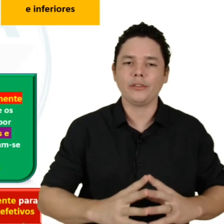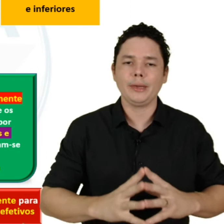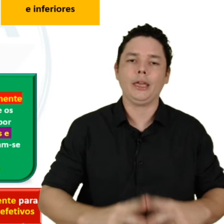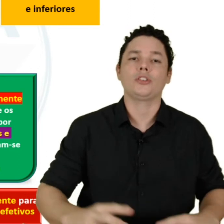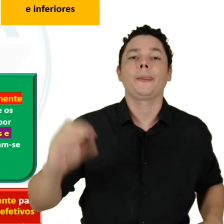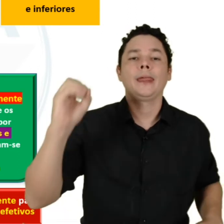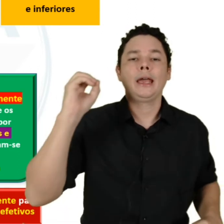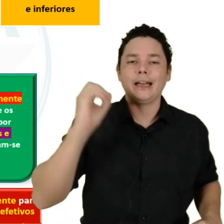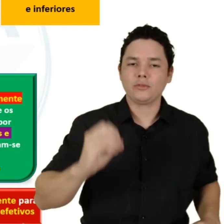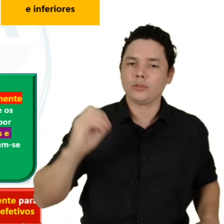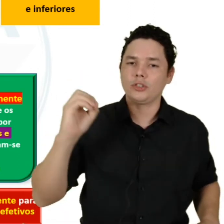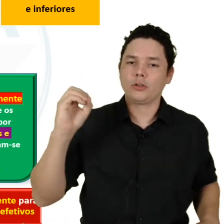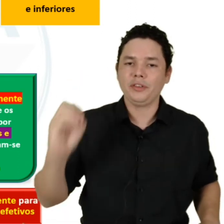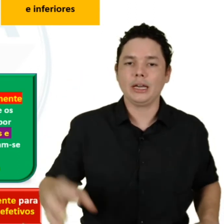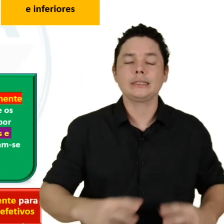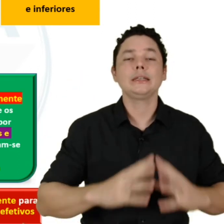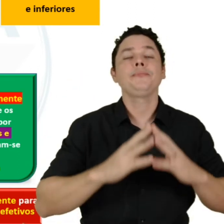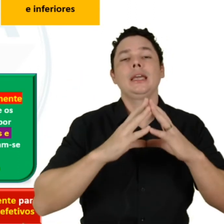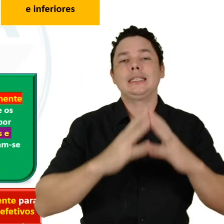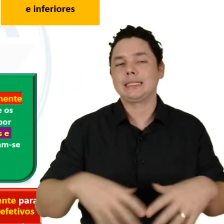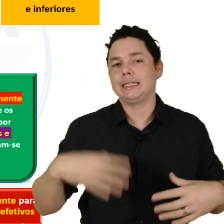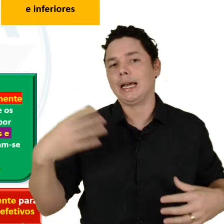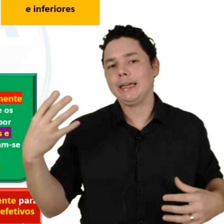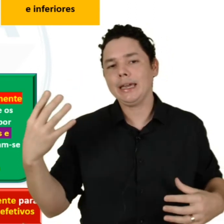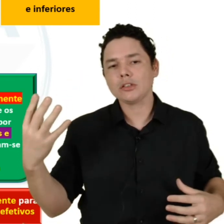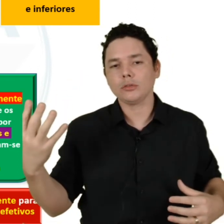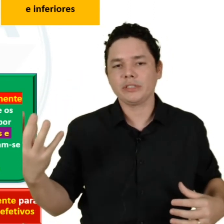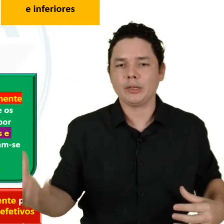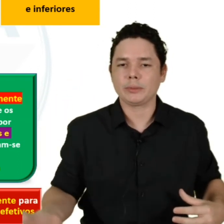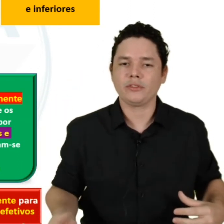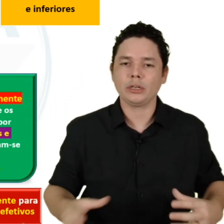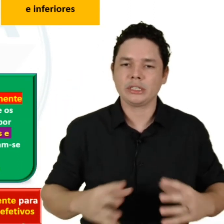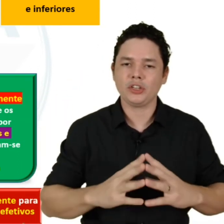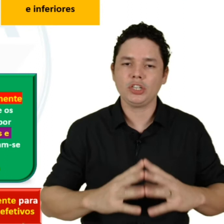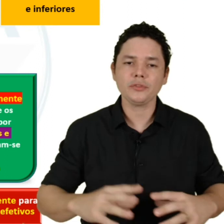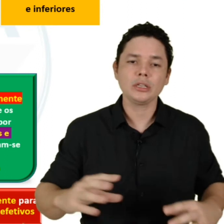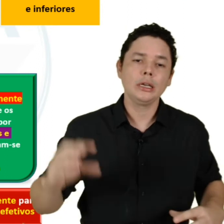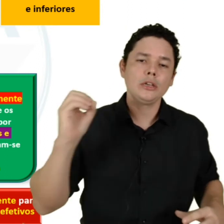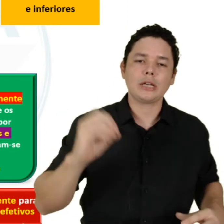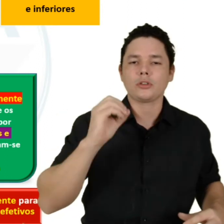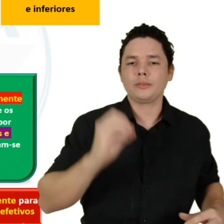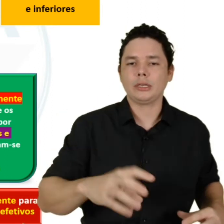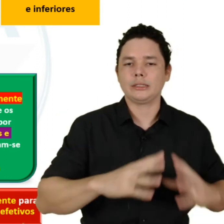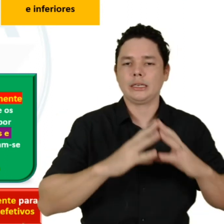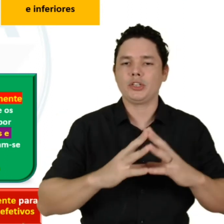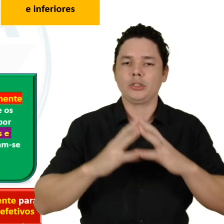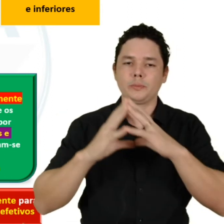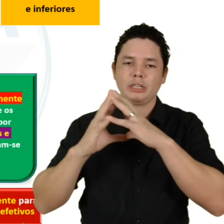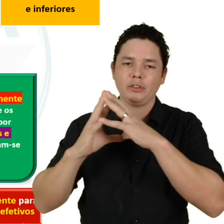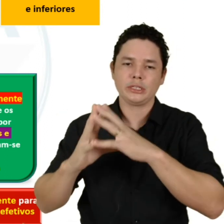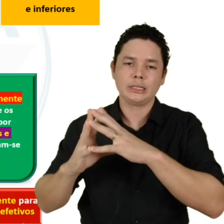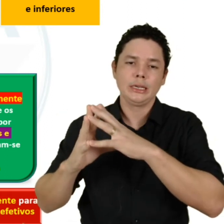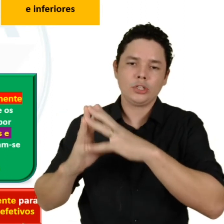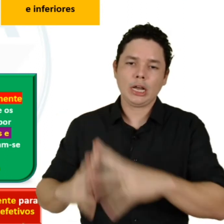aqui novamente. As funções de confiança exercida exclusivamente por servidores efetivos e os cargos comissionados a serem preenchidos